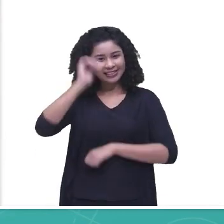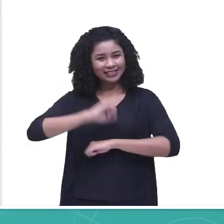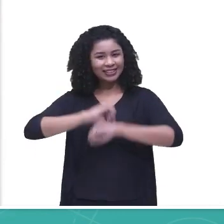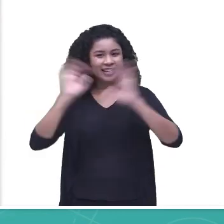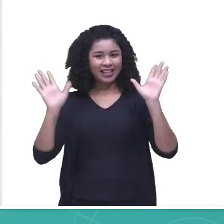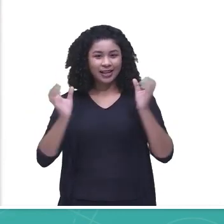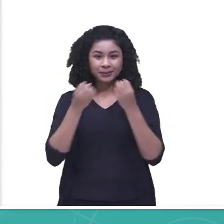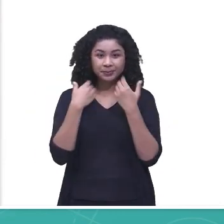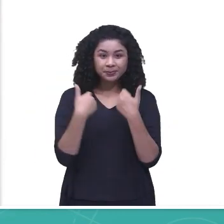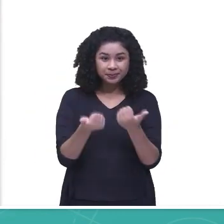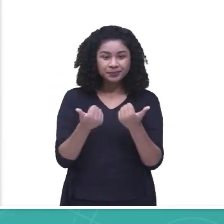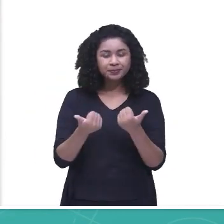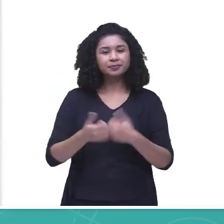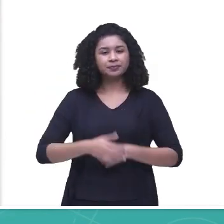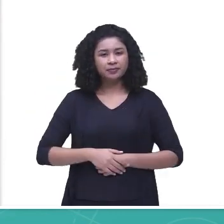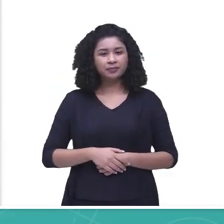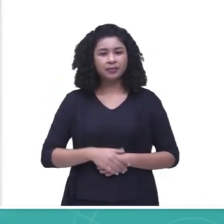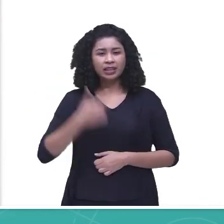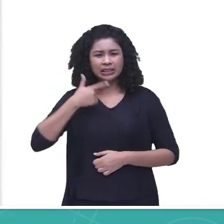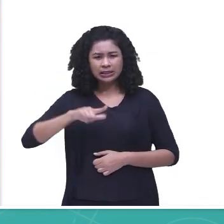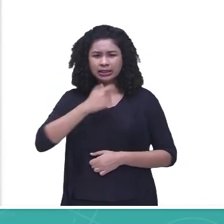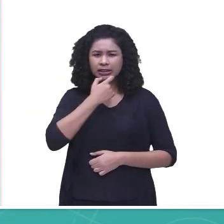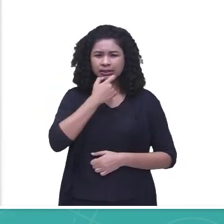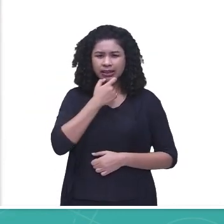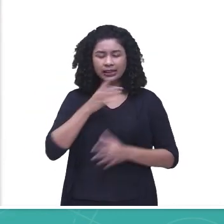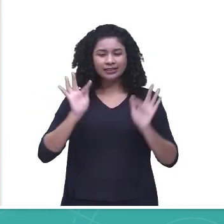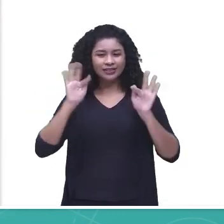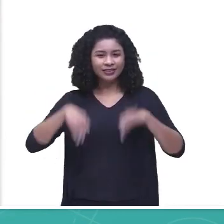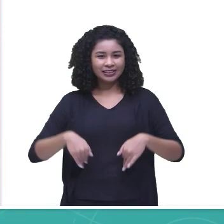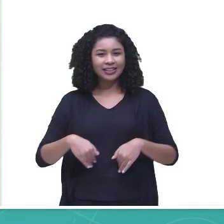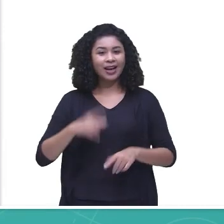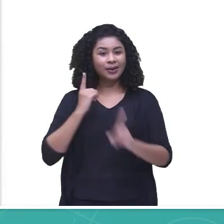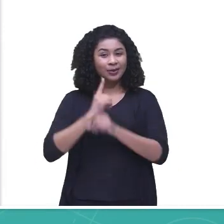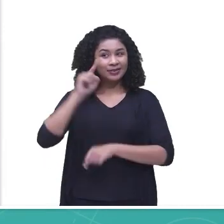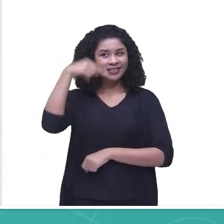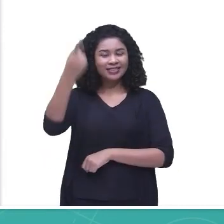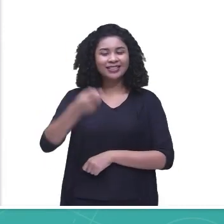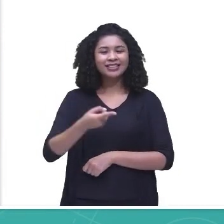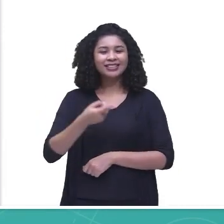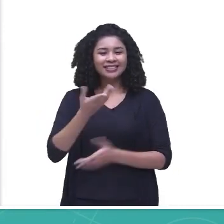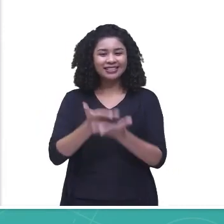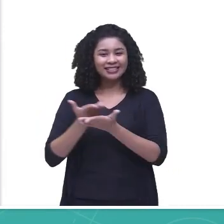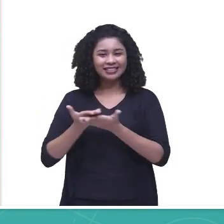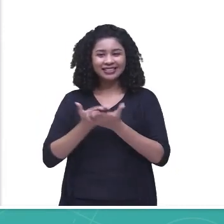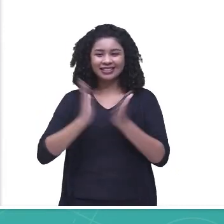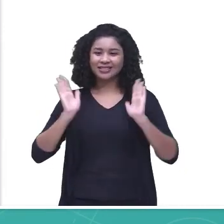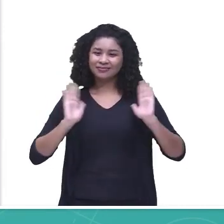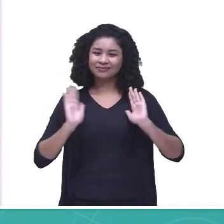Tá certo, gente? De língua inglesa era só, né? E a gente se vê aí nas próximas aulas. Bye, bye!